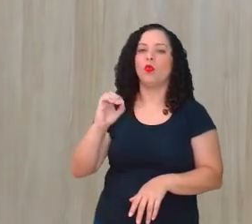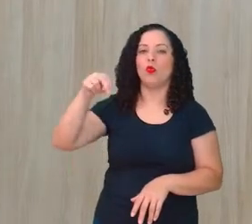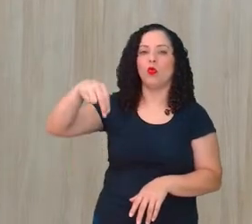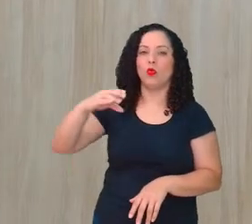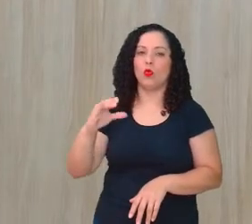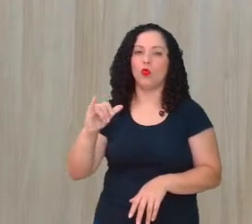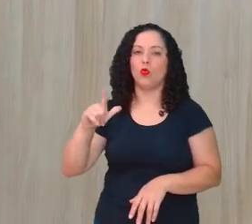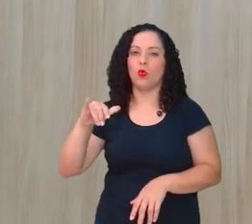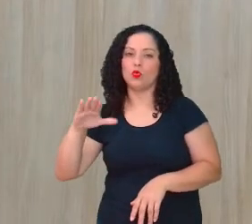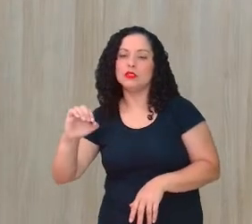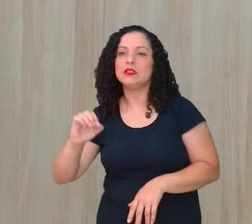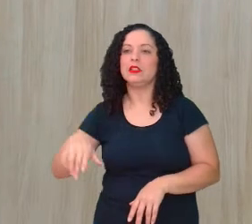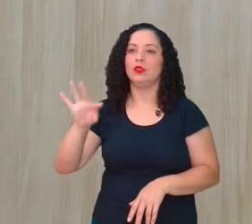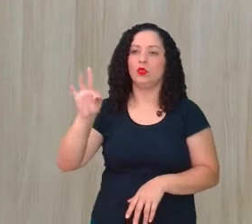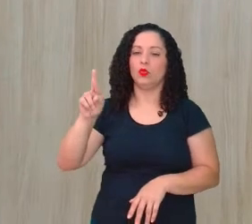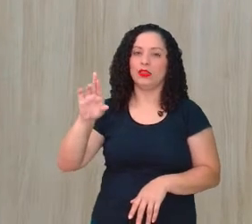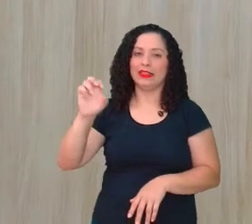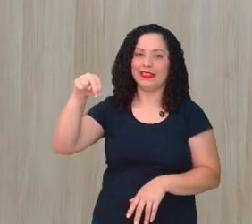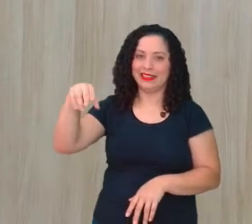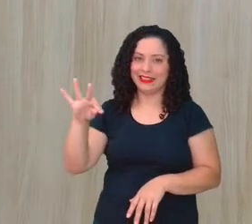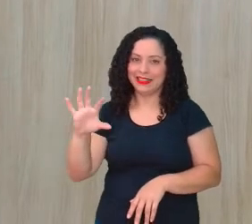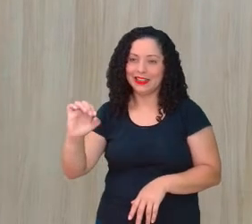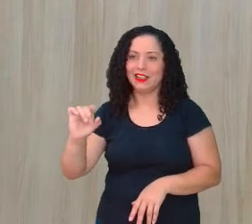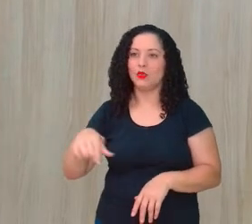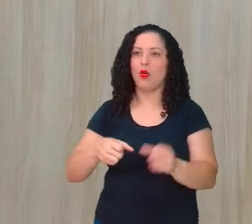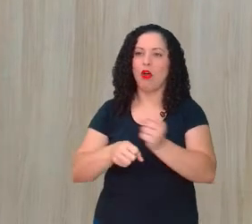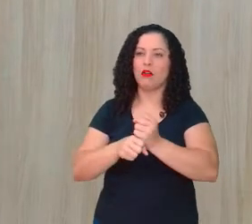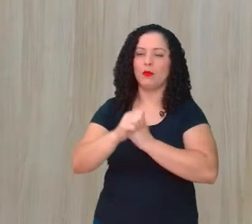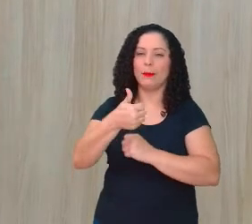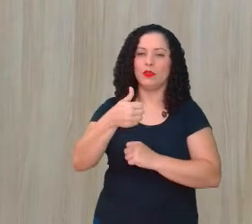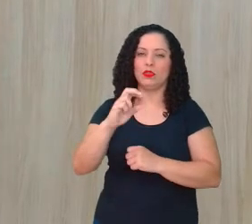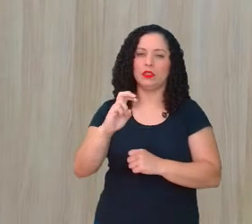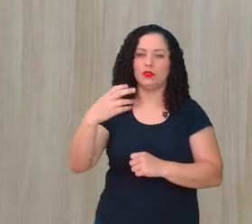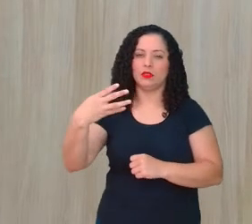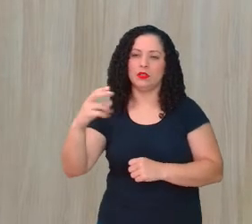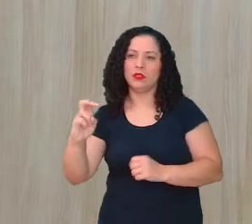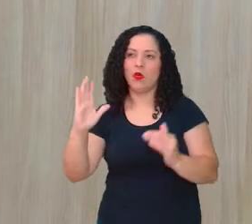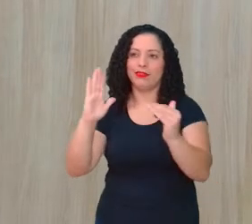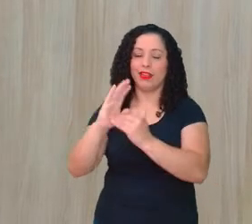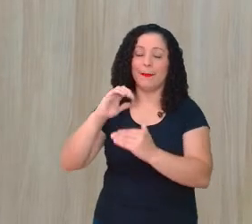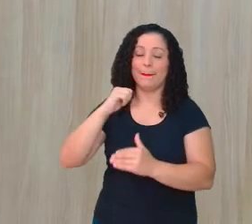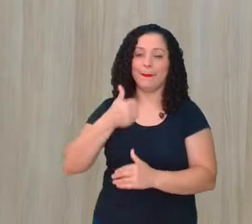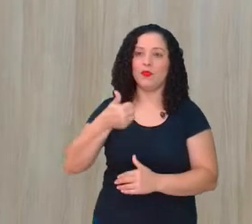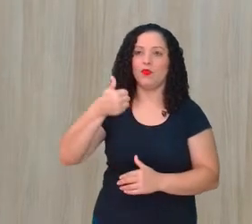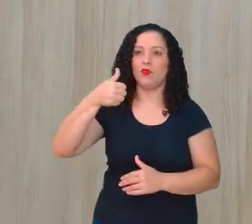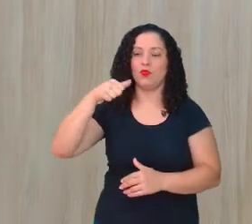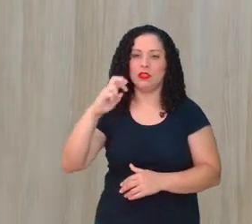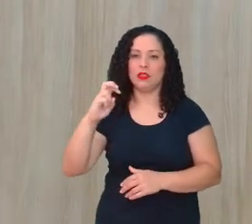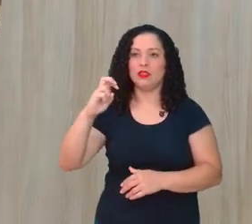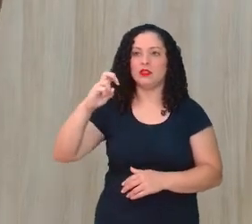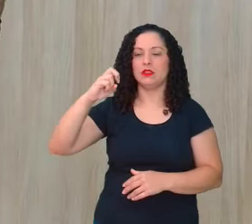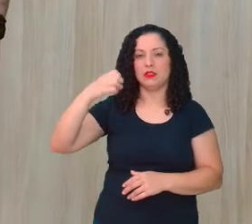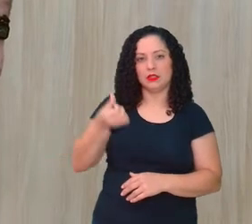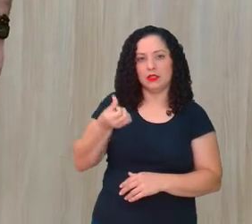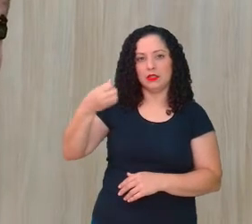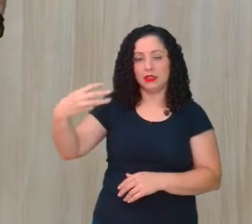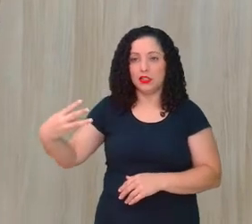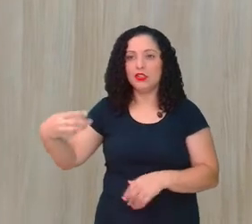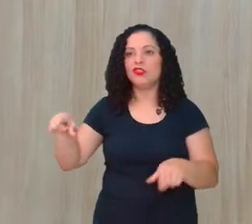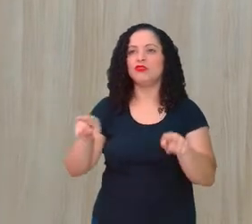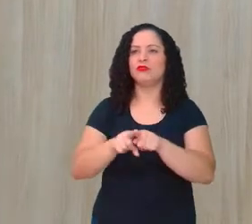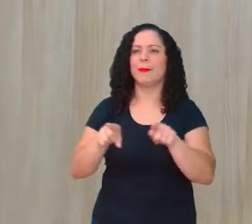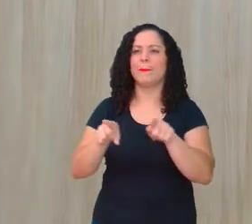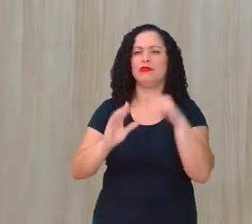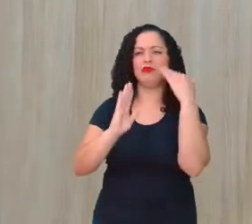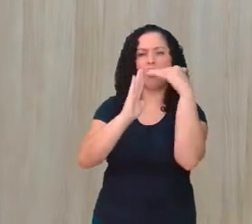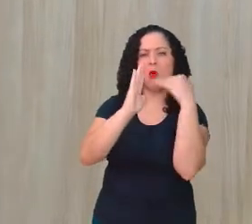a 1563, reafirmando os dogmas do catolicismo, criando seminários do catecismo,